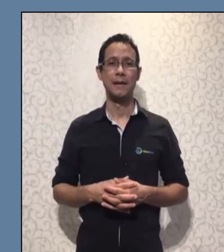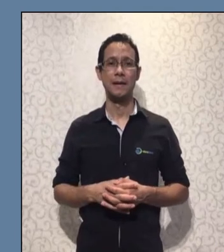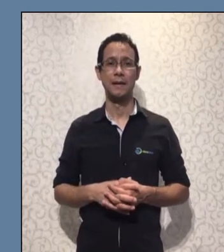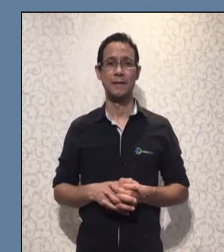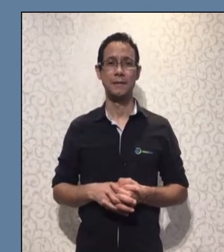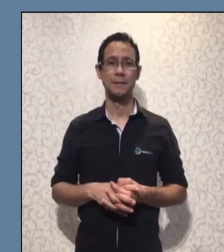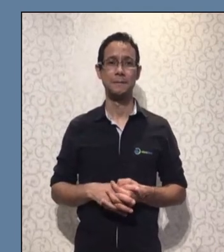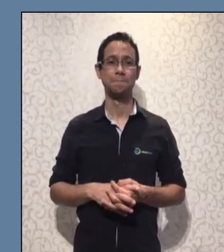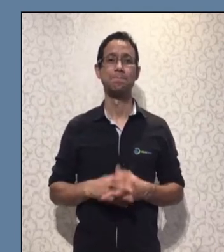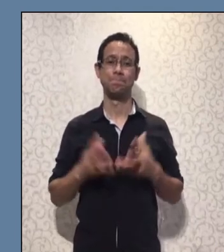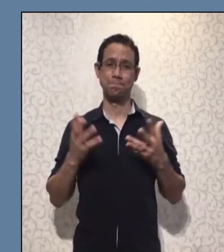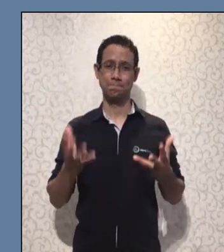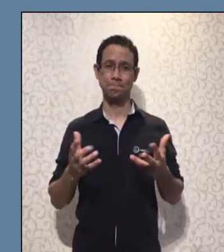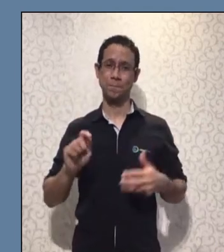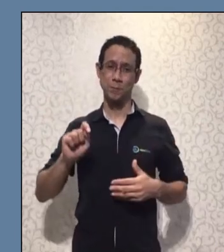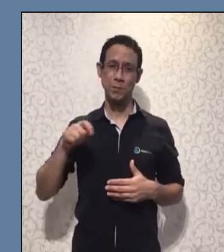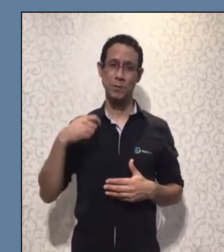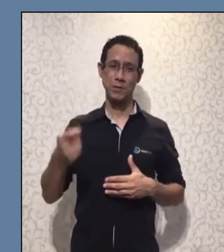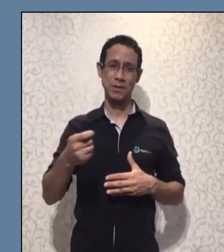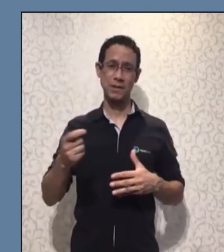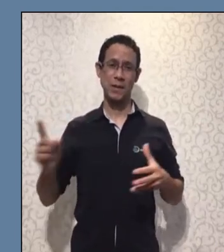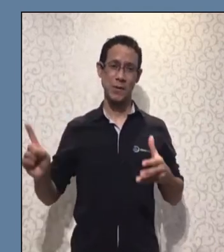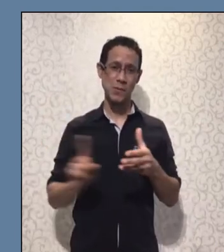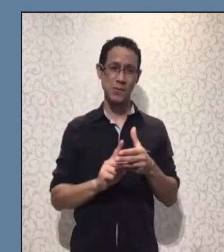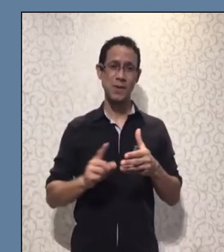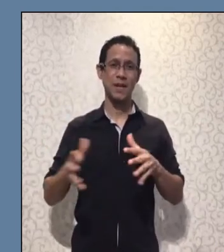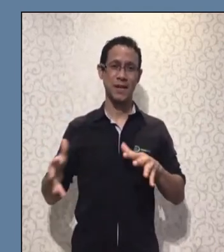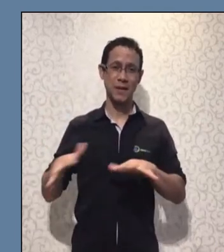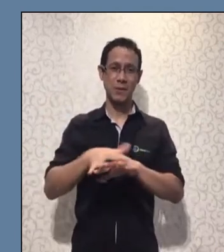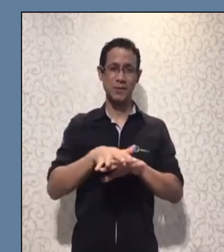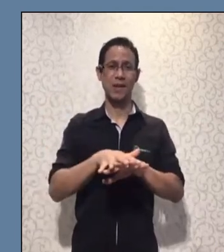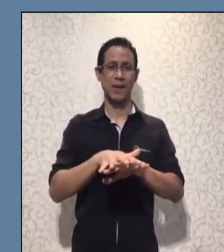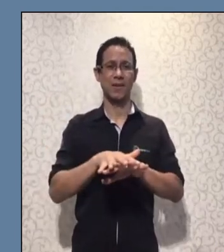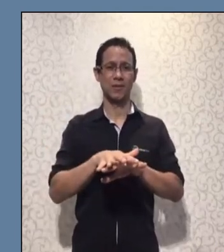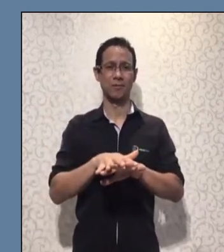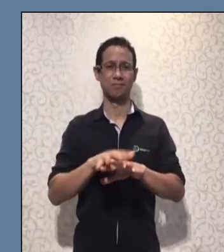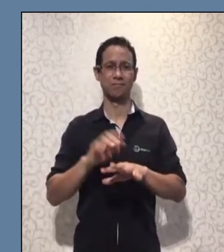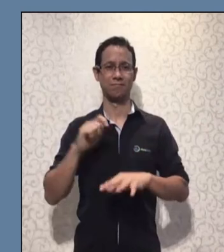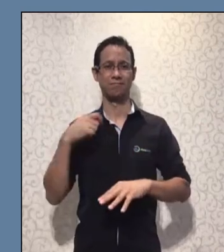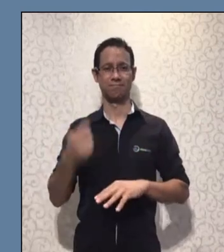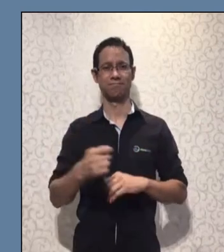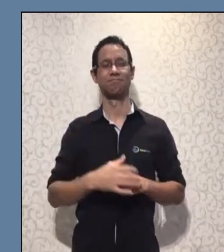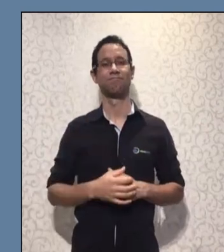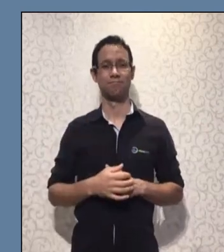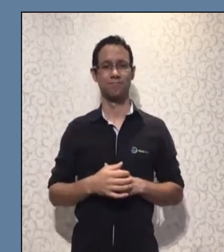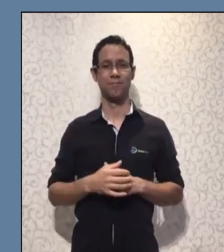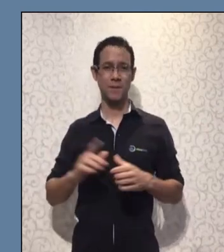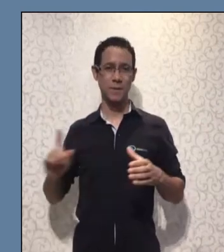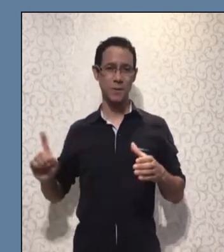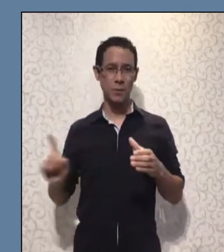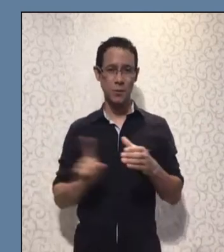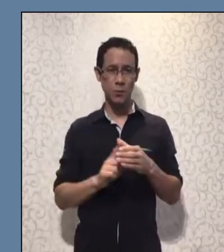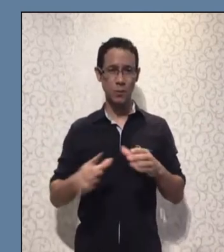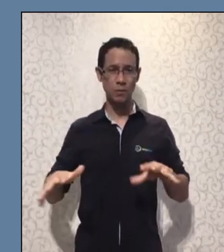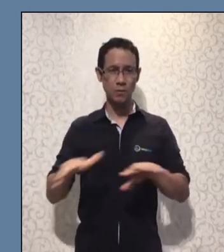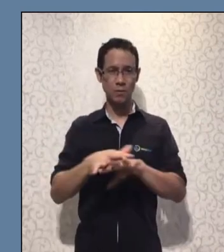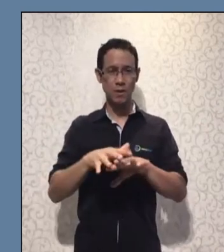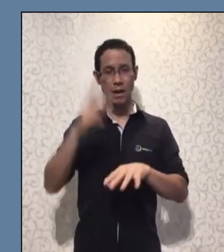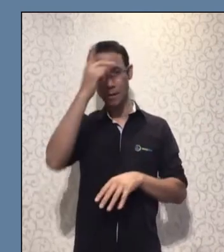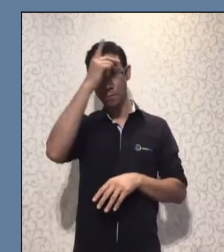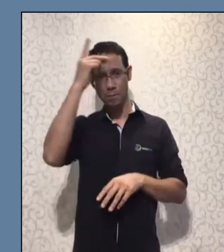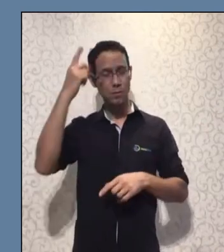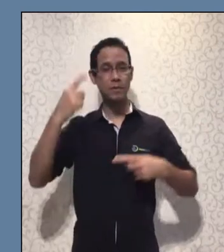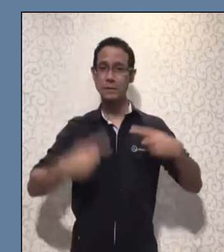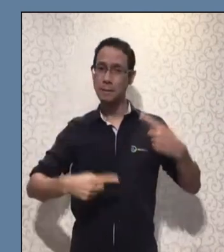isso é inclusão. Entendeu? Essa é a inclusão. Você inclui a pessoa num debate